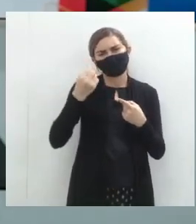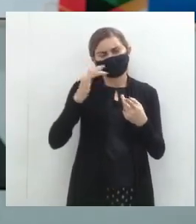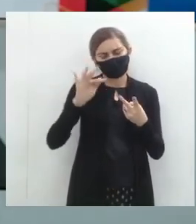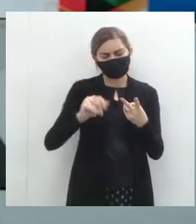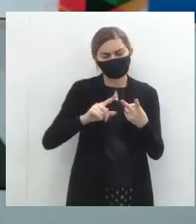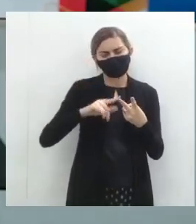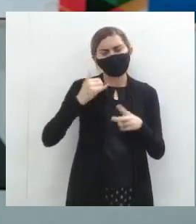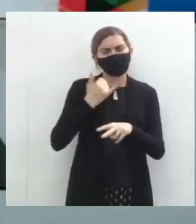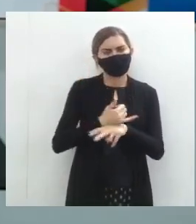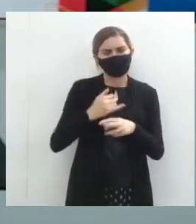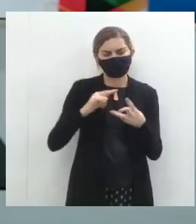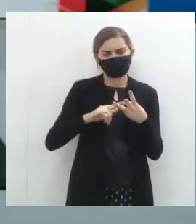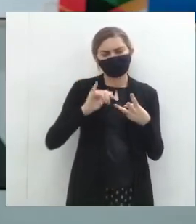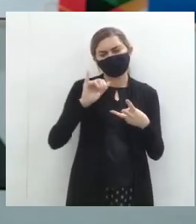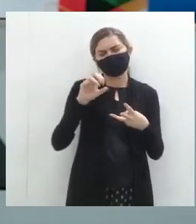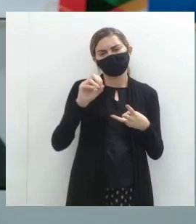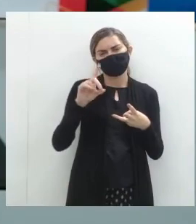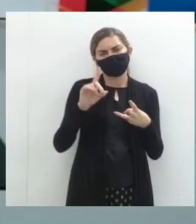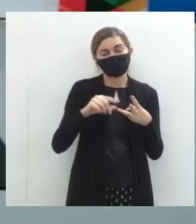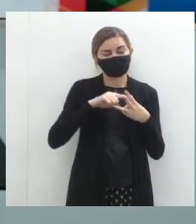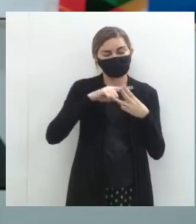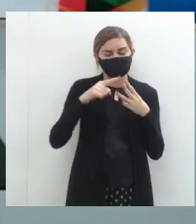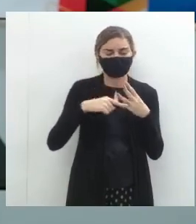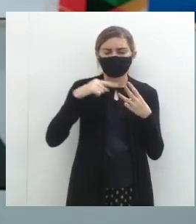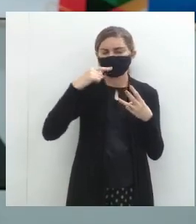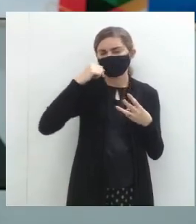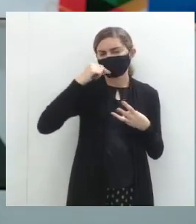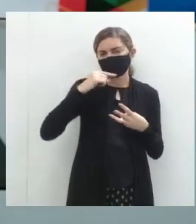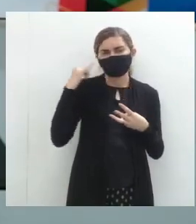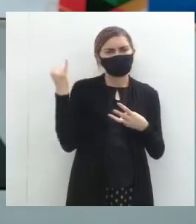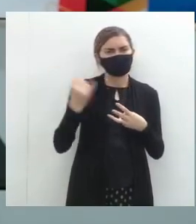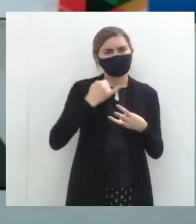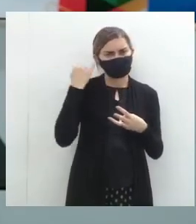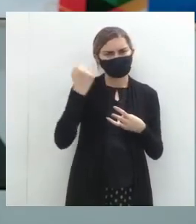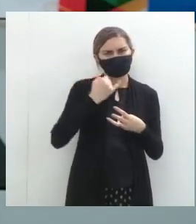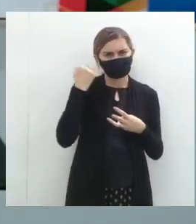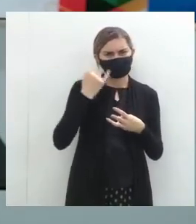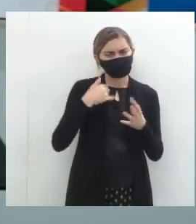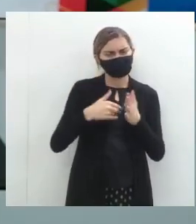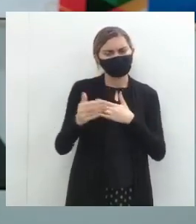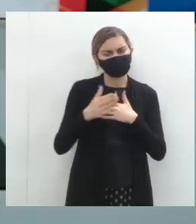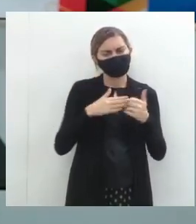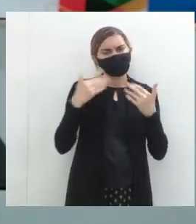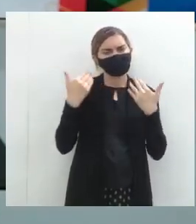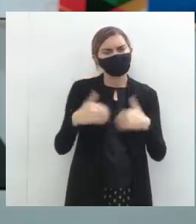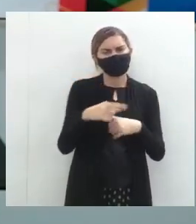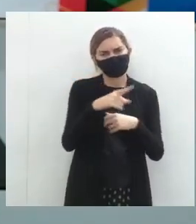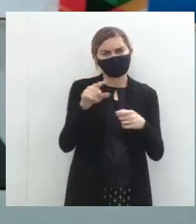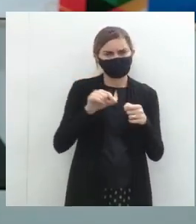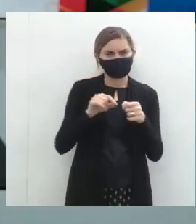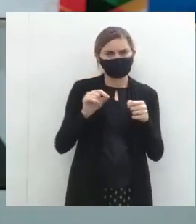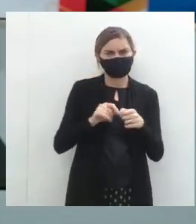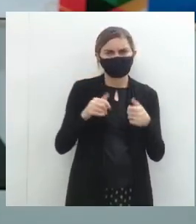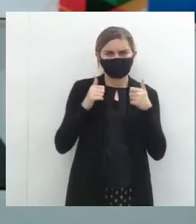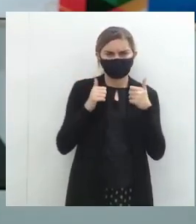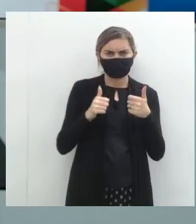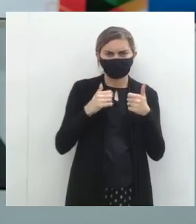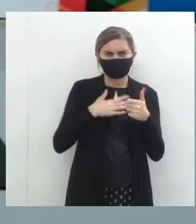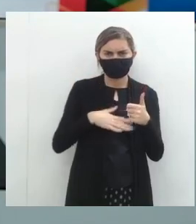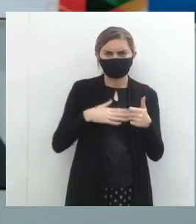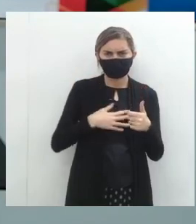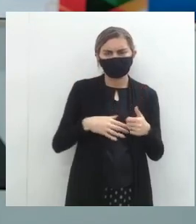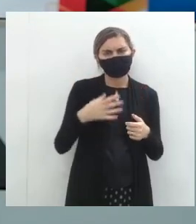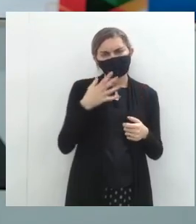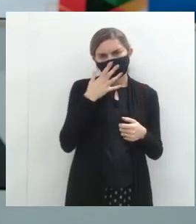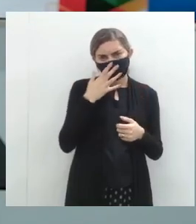do ferro e de iodo. 3 sais minerais importantíssimos para qualquer prova que vocês vão fazer. Beleza? Tranquilo?